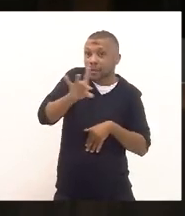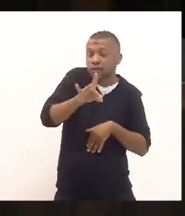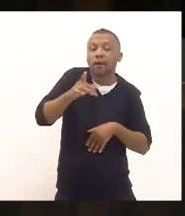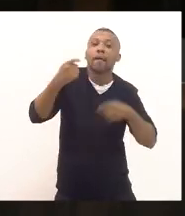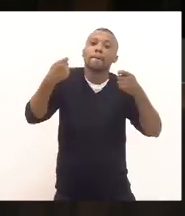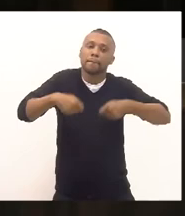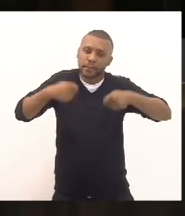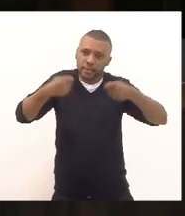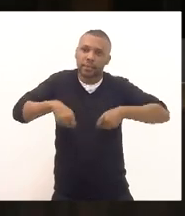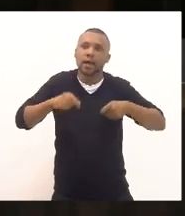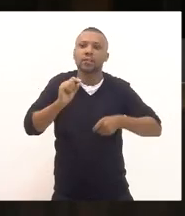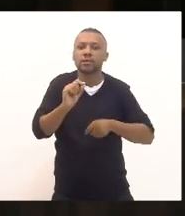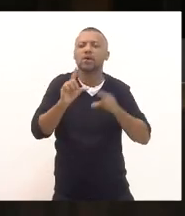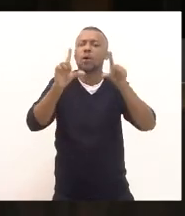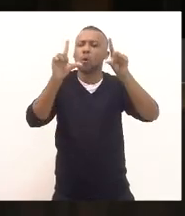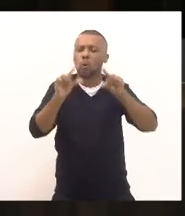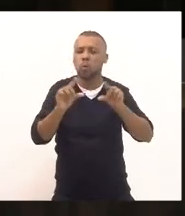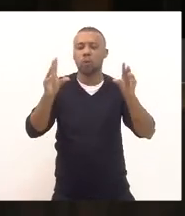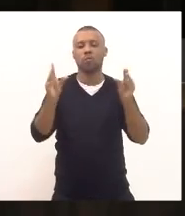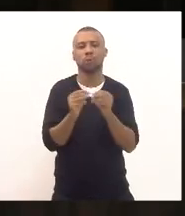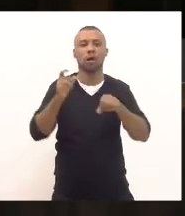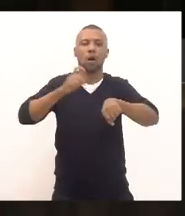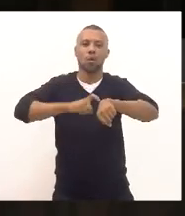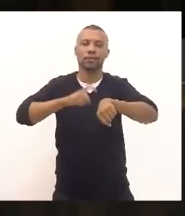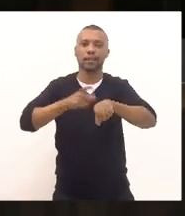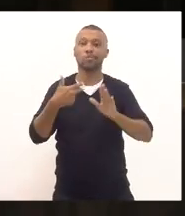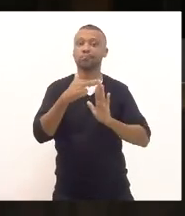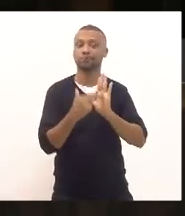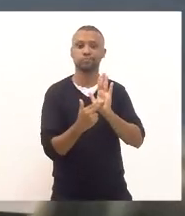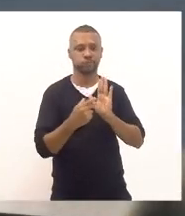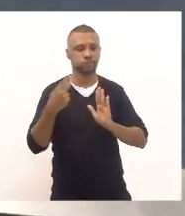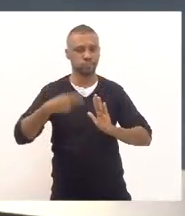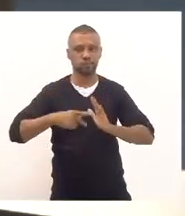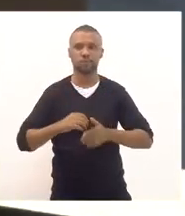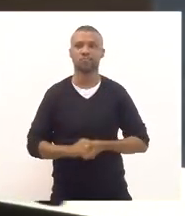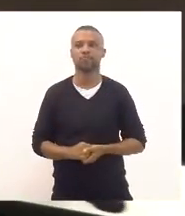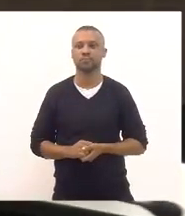precisar reduzir um pouco do tempo regimental